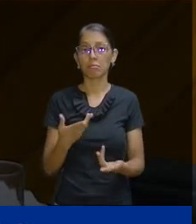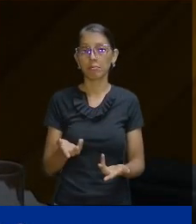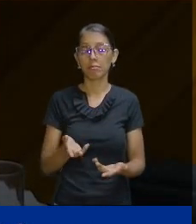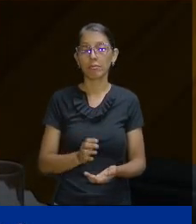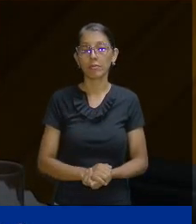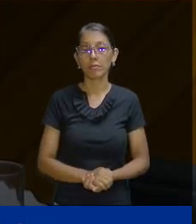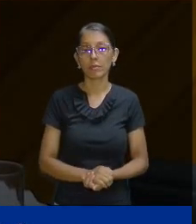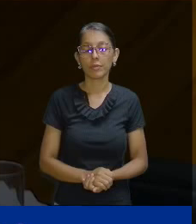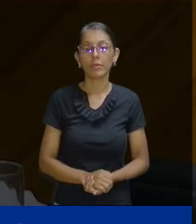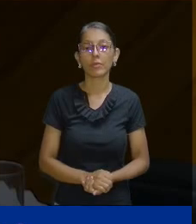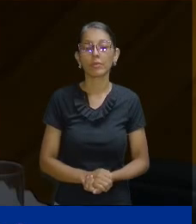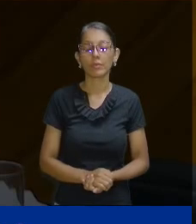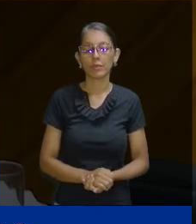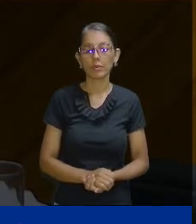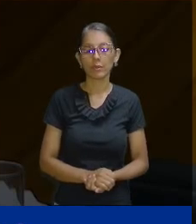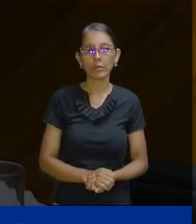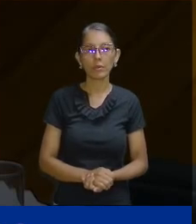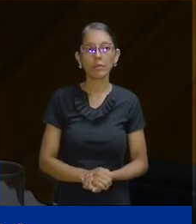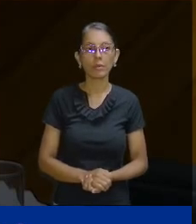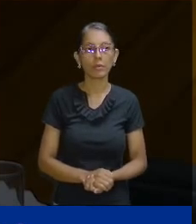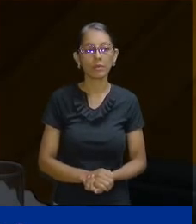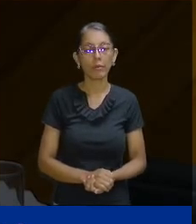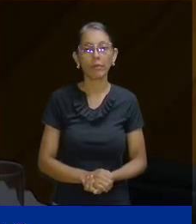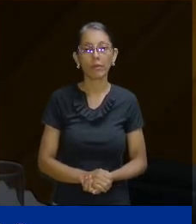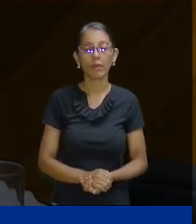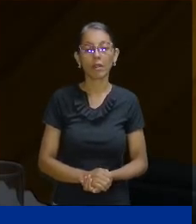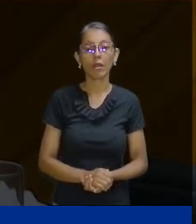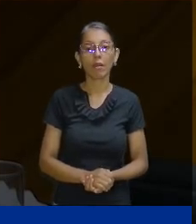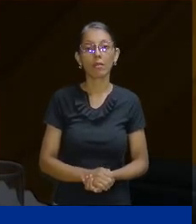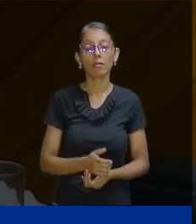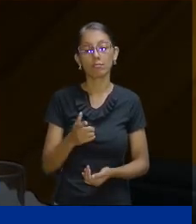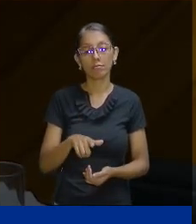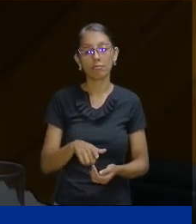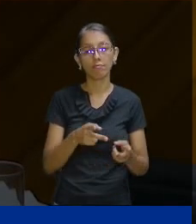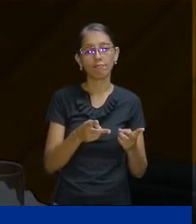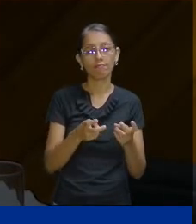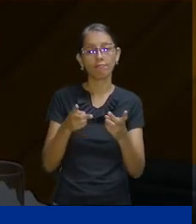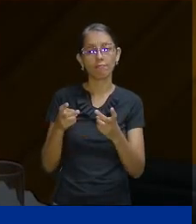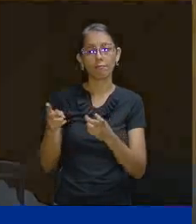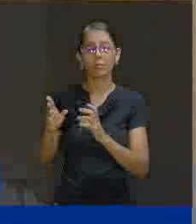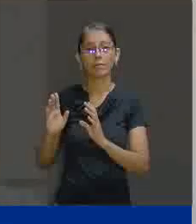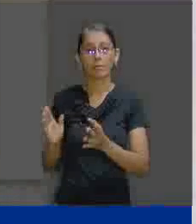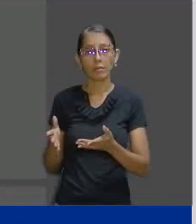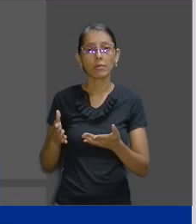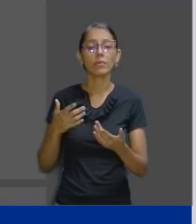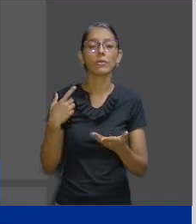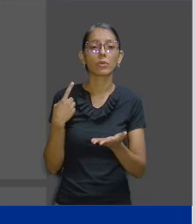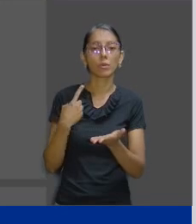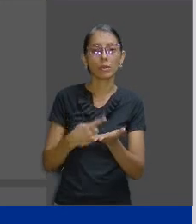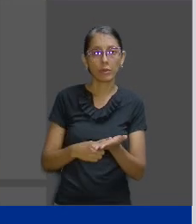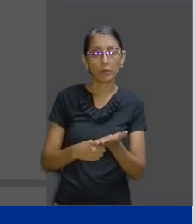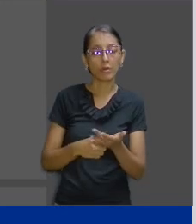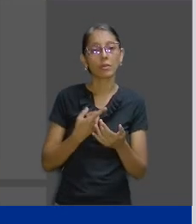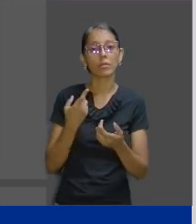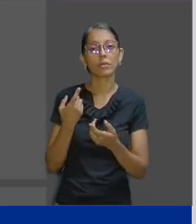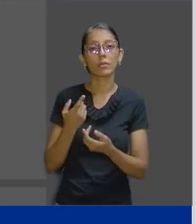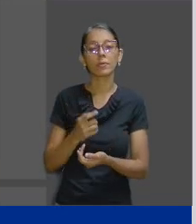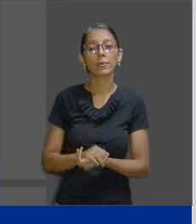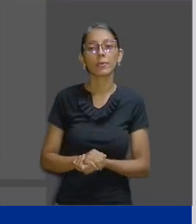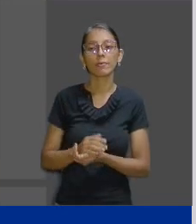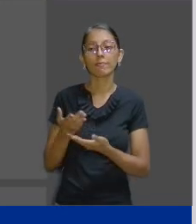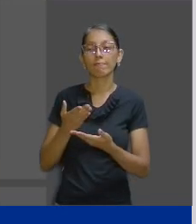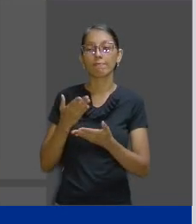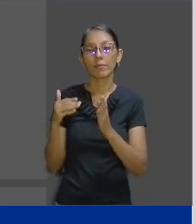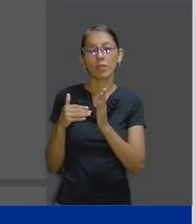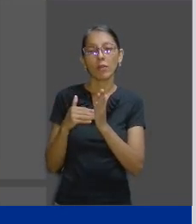fica identificada a procuradora eleitoral especial fim de agir. Aqui, neste outro diálogo, nós temos essa parte